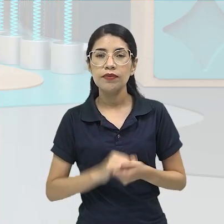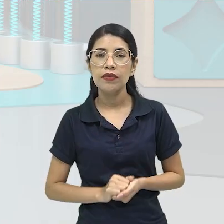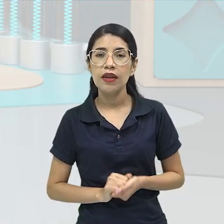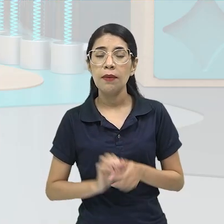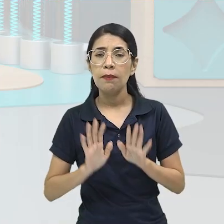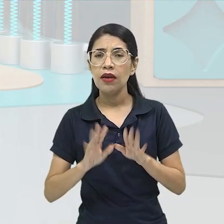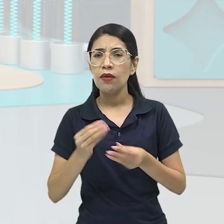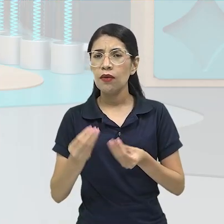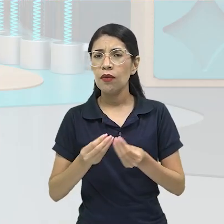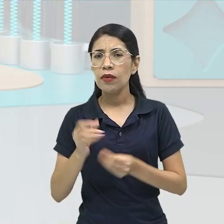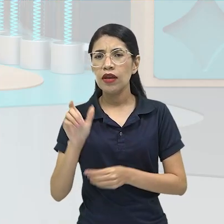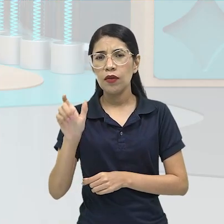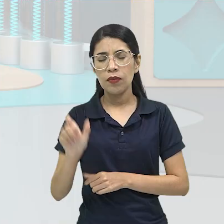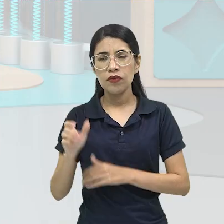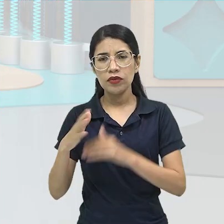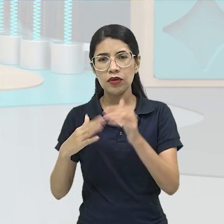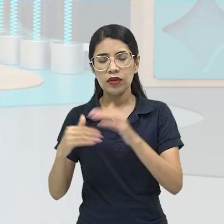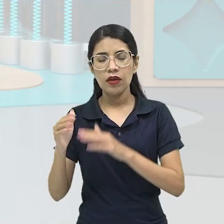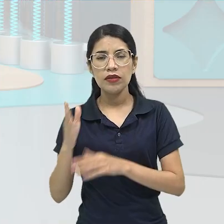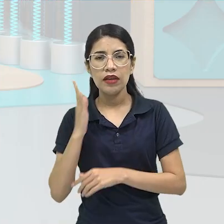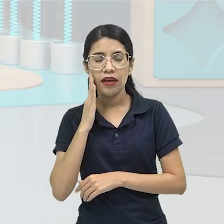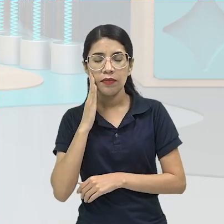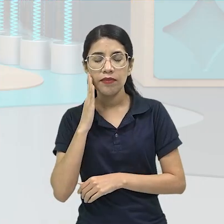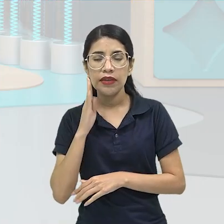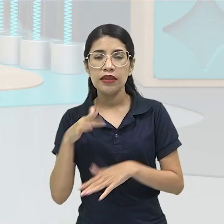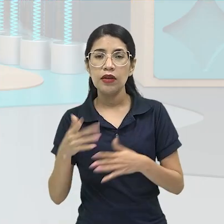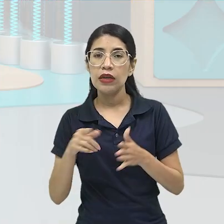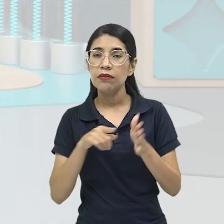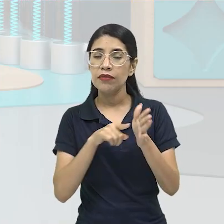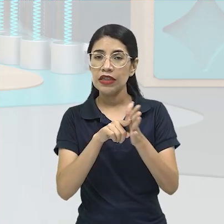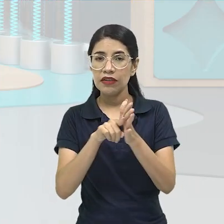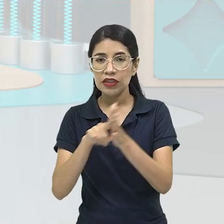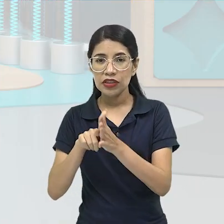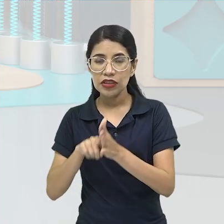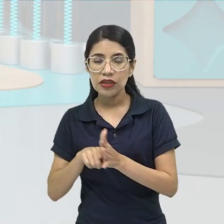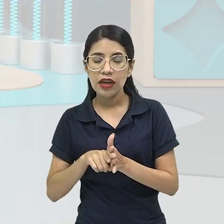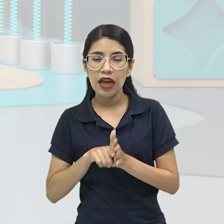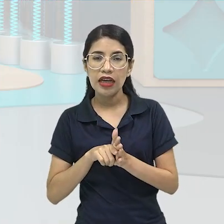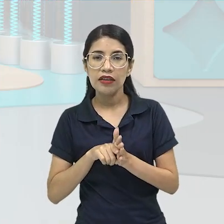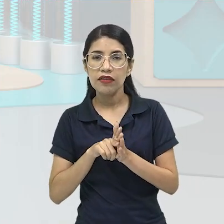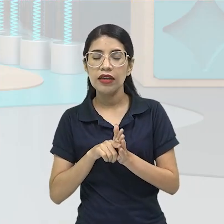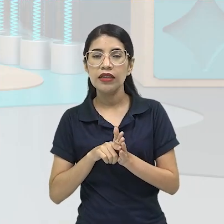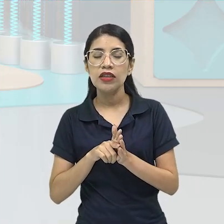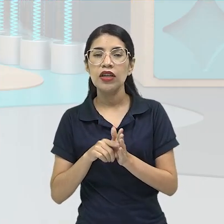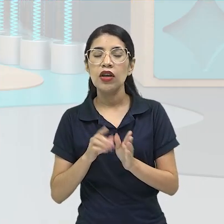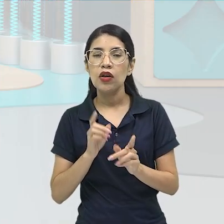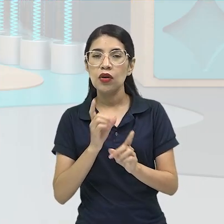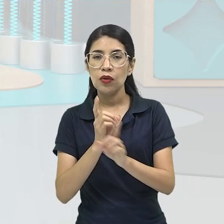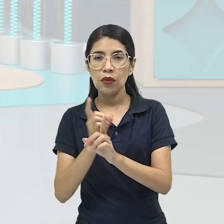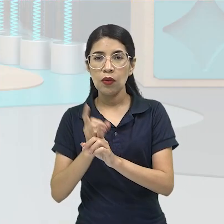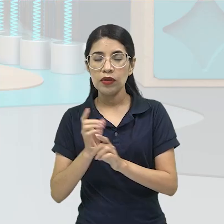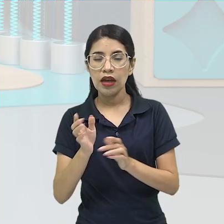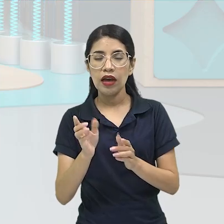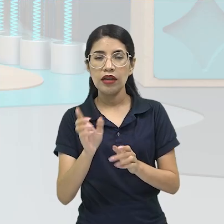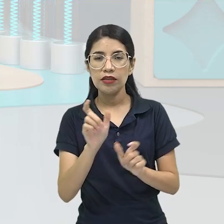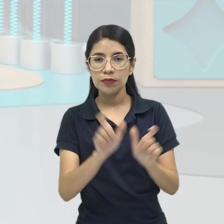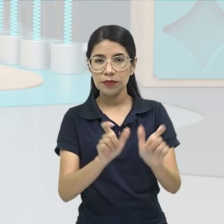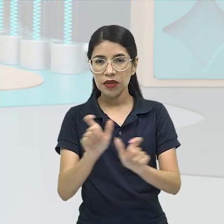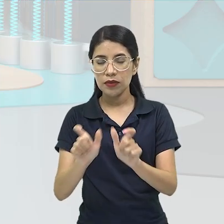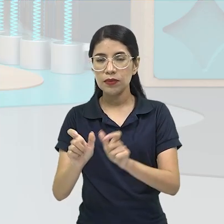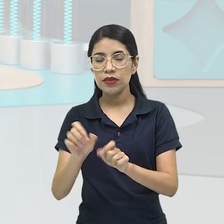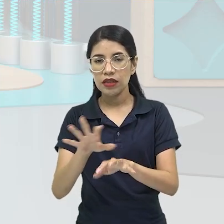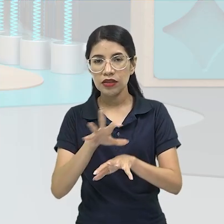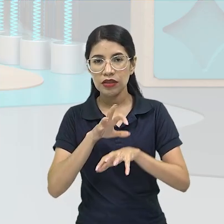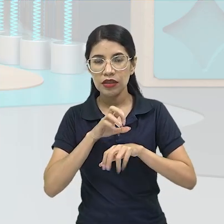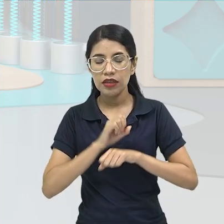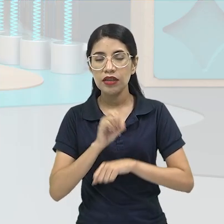eles sabem isso? Investigando. Provavelmente ele vai pegar várias pessoas que entraram em contato com o vírus,